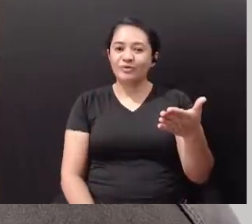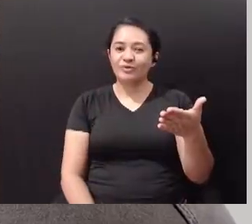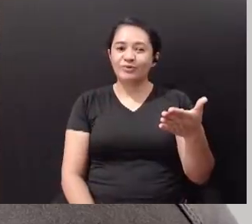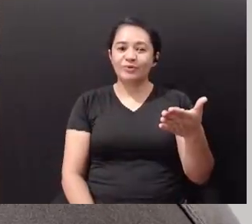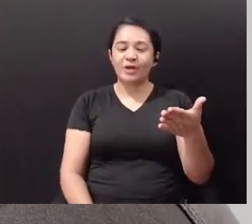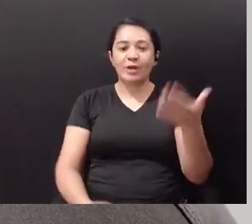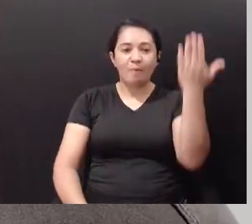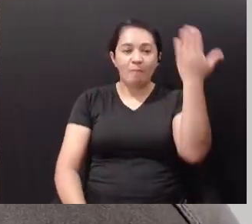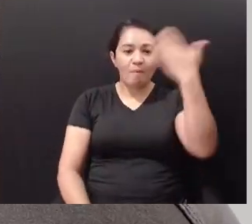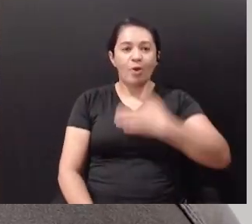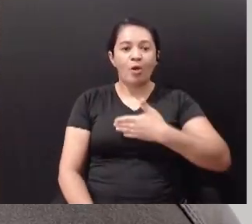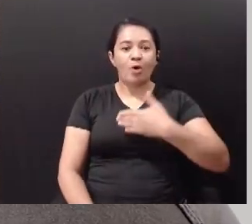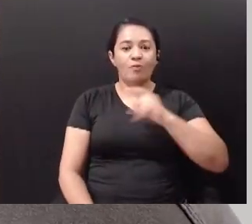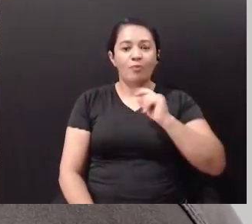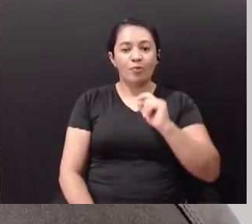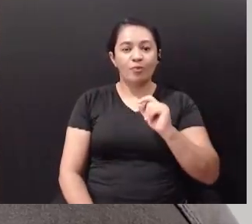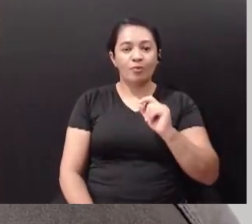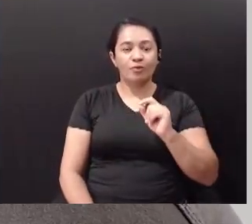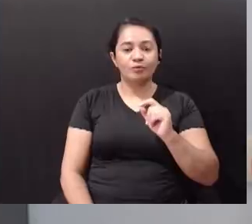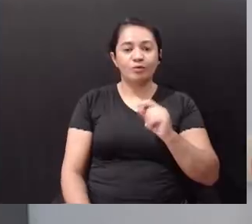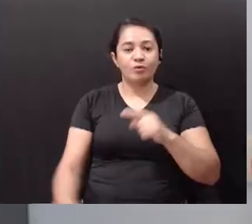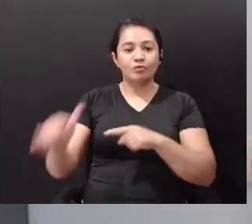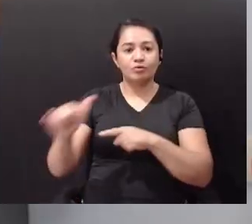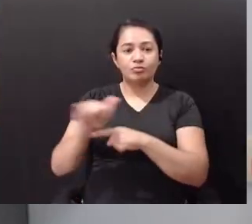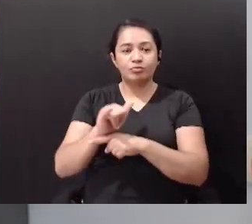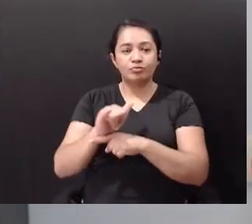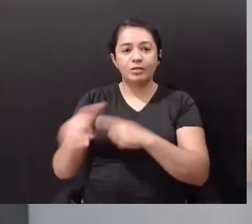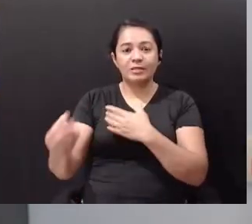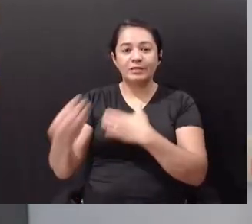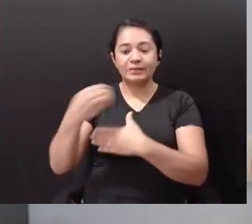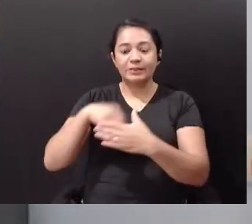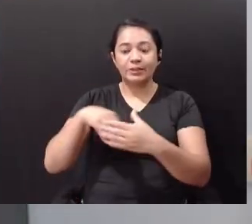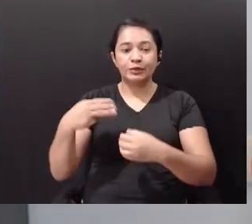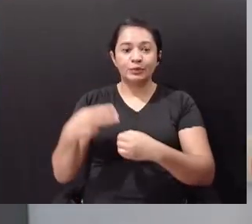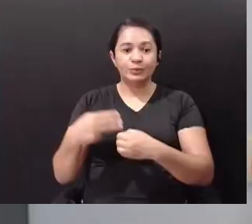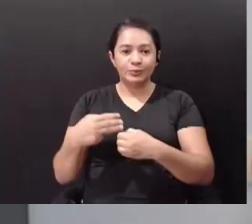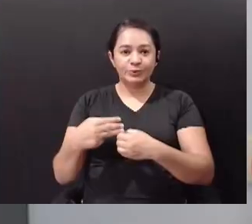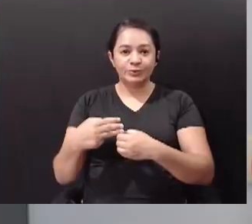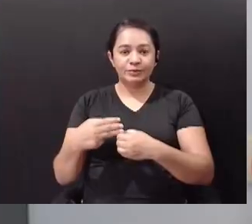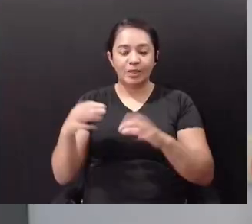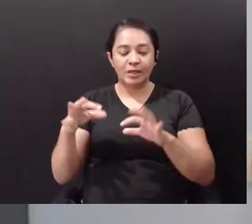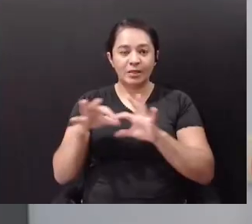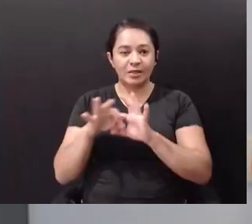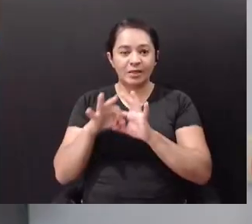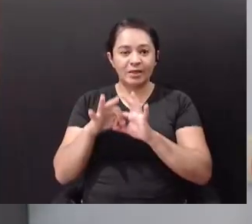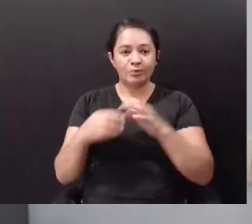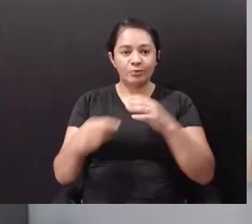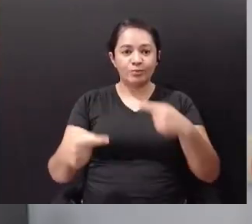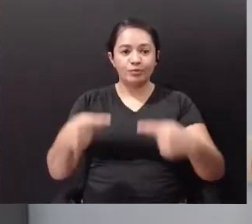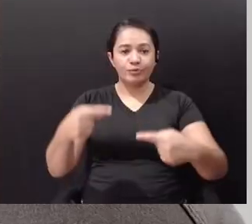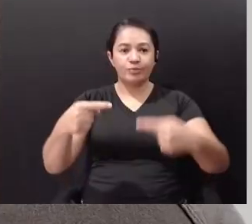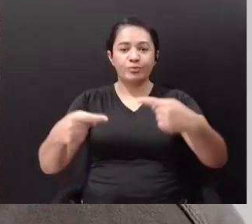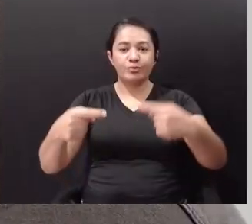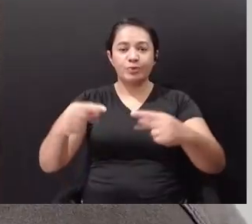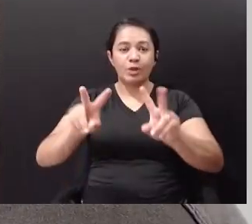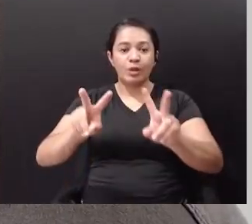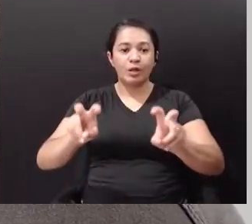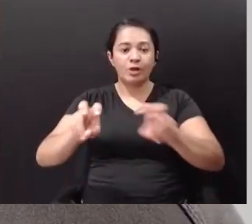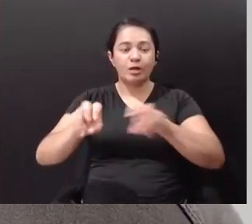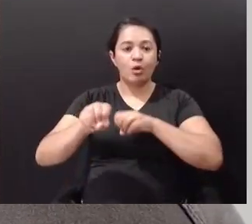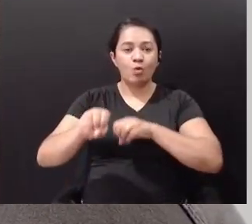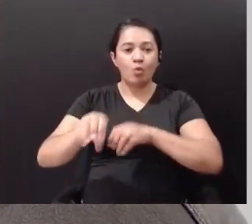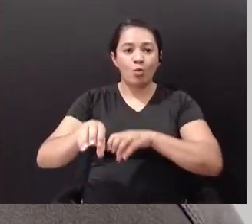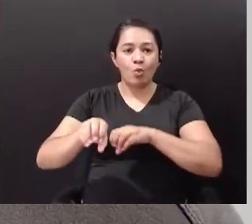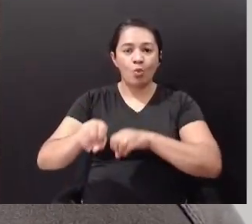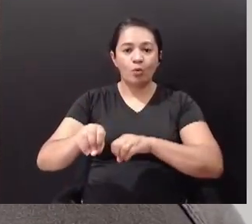a articulação dentro do próprio município ligado a essas discussões sobre a educação, a